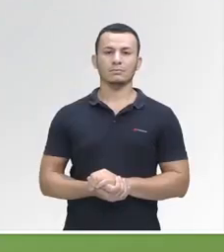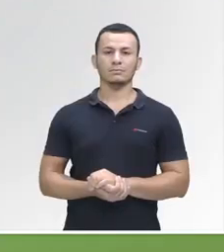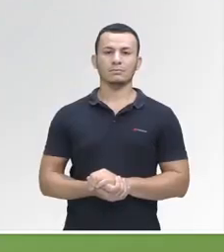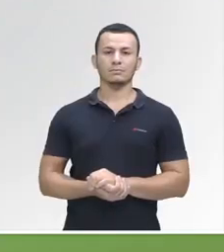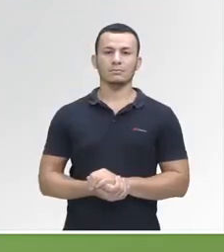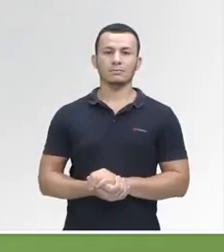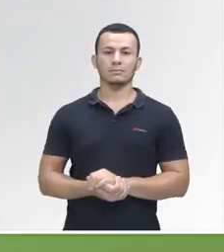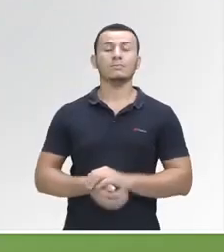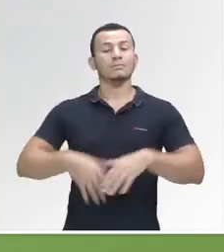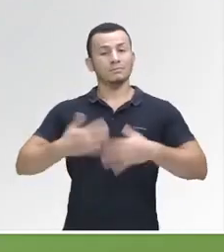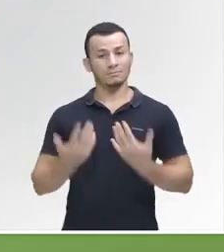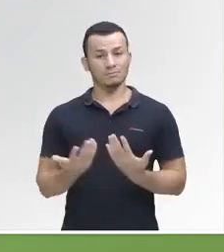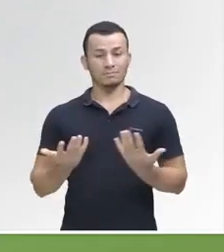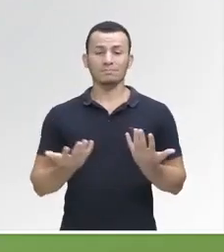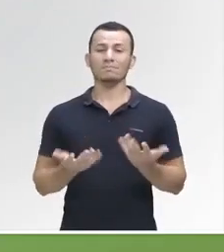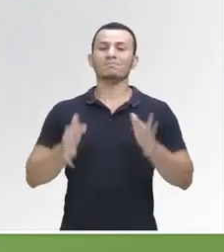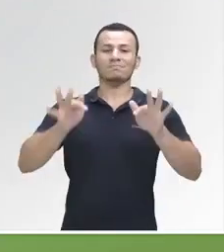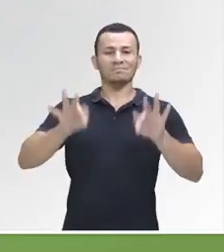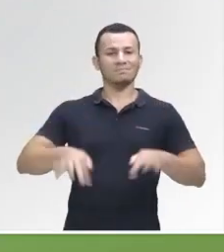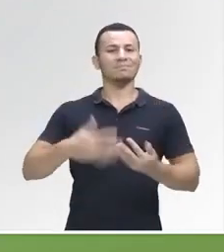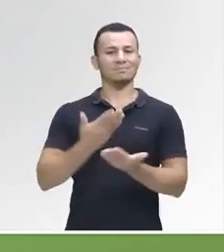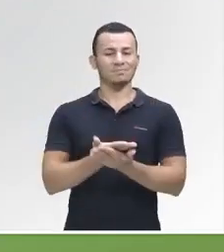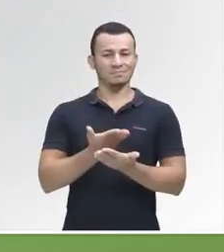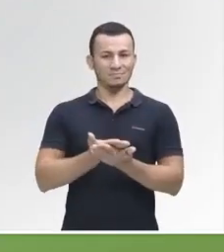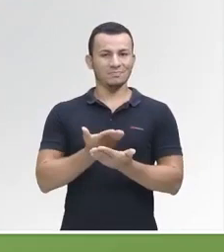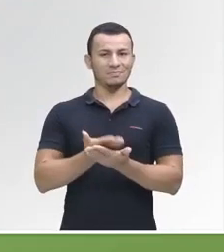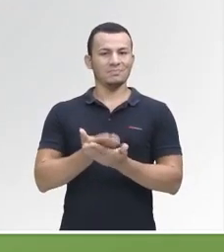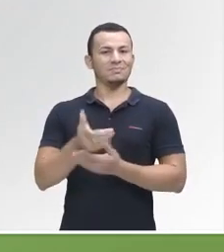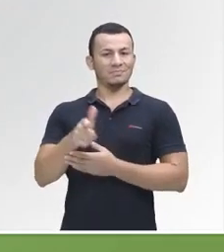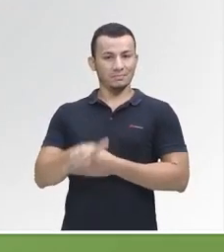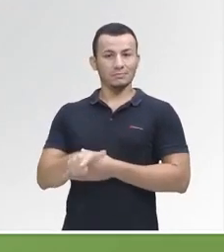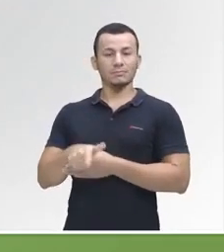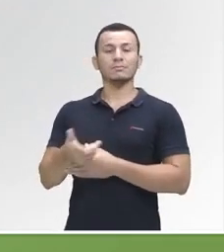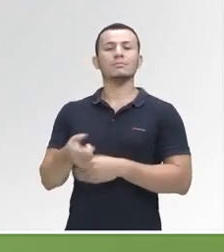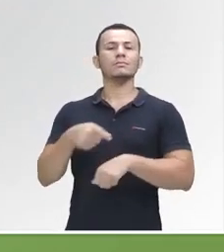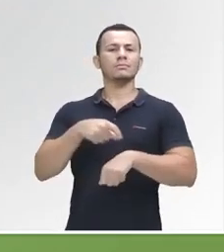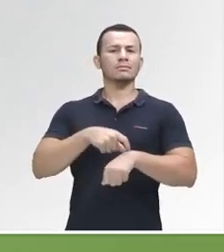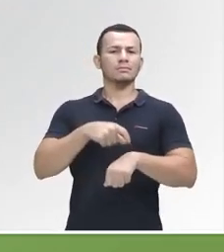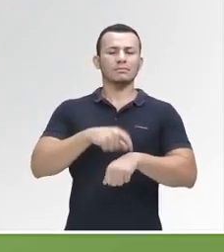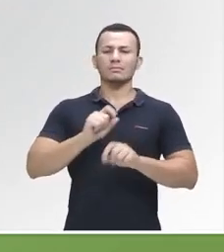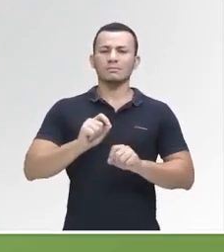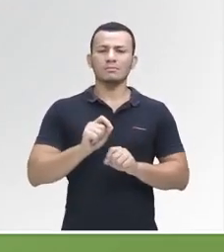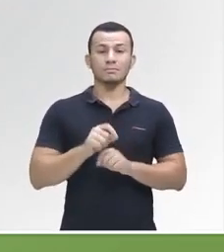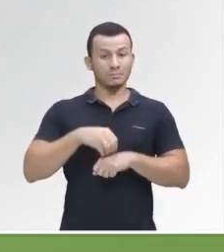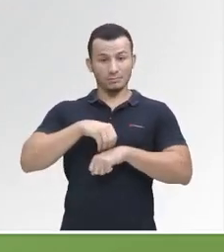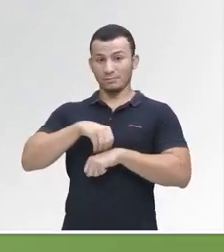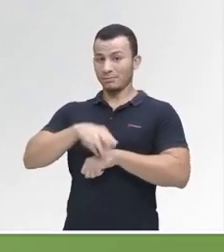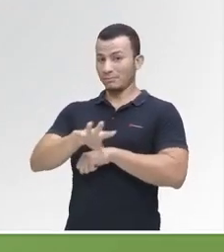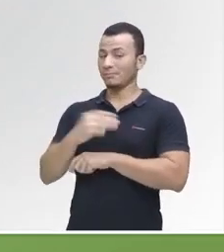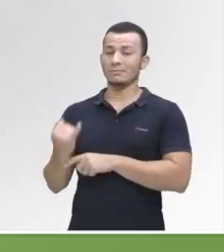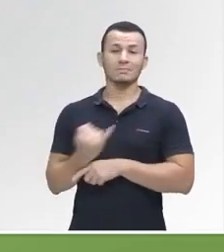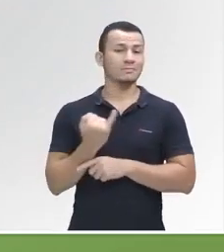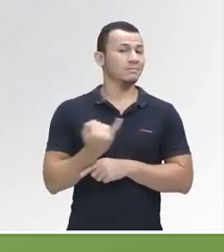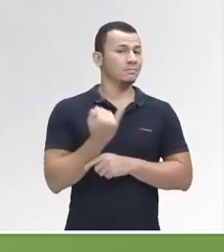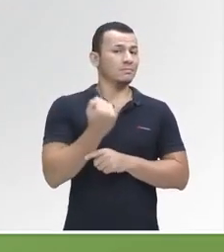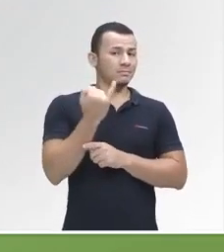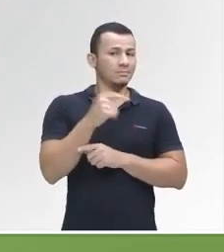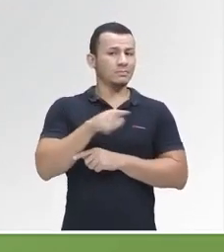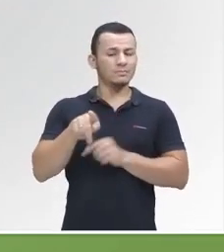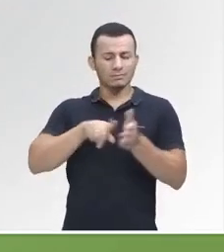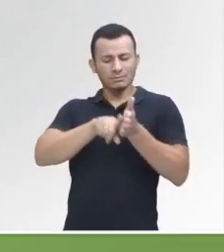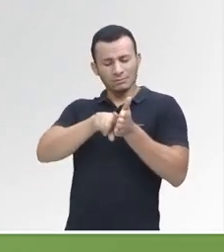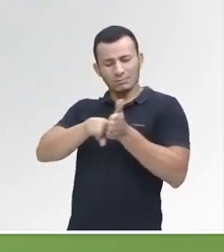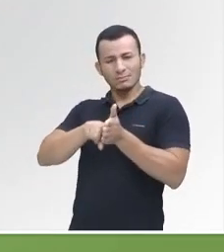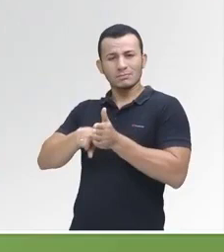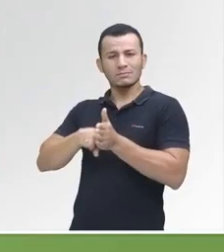Muito bem, chegamos ao final de mais uma aula. Então, esse momento é o momento que eu lembro vocês que é importante que você pesquise